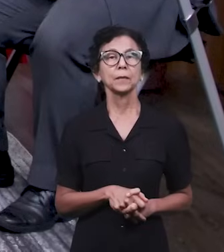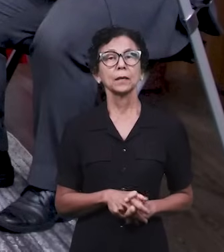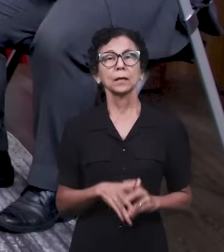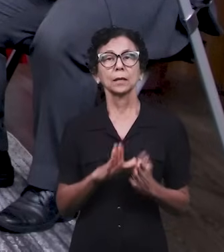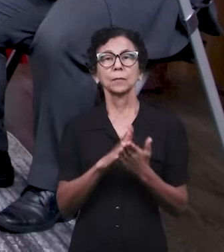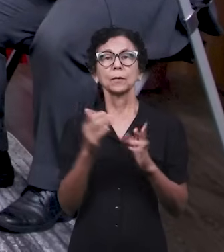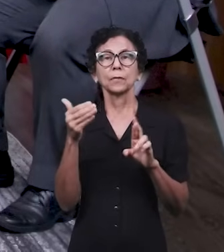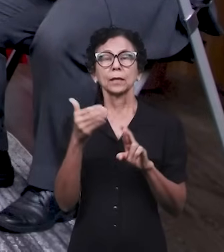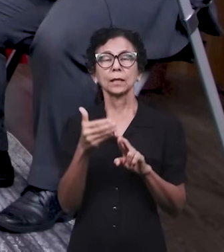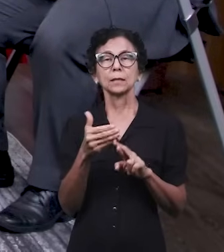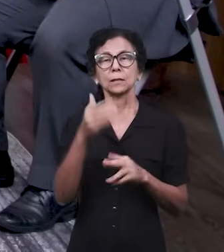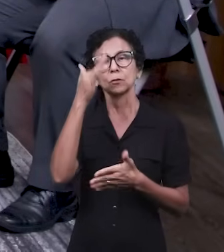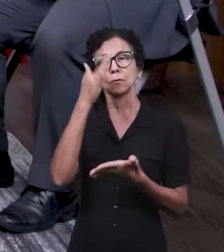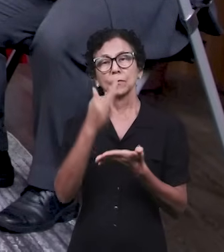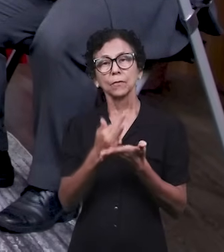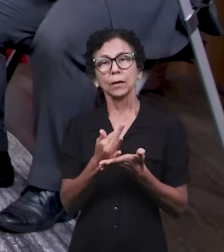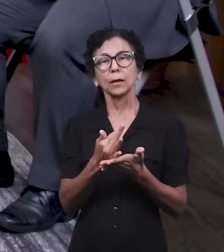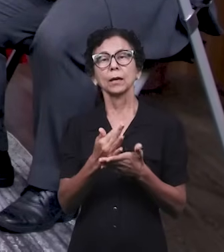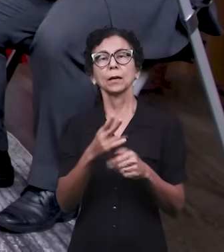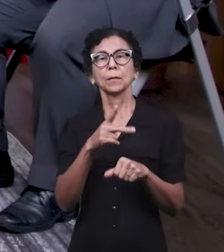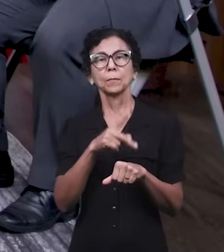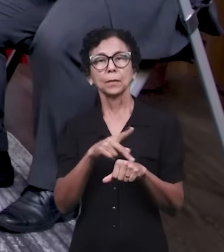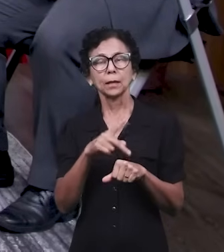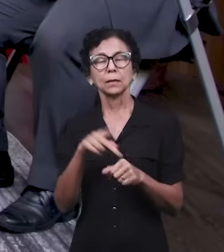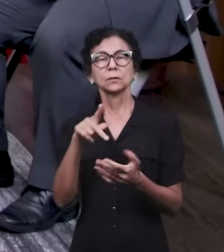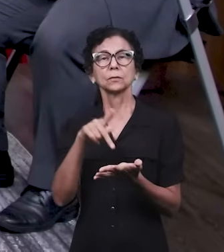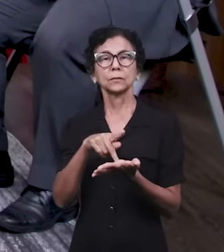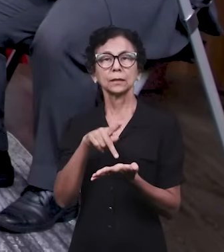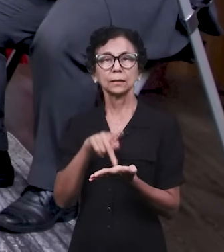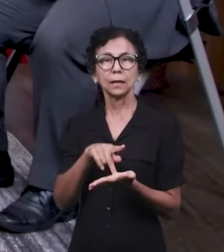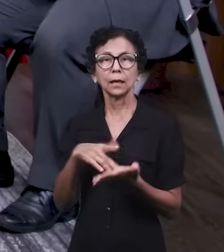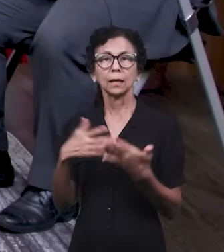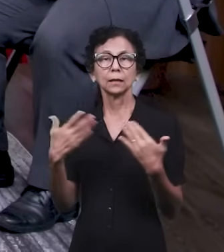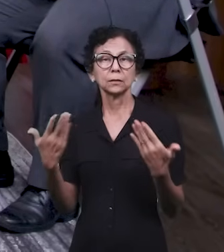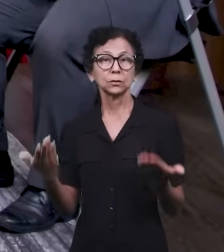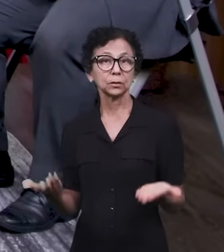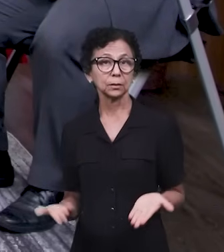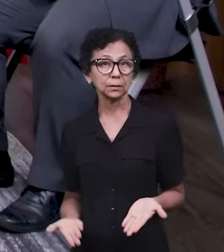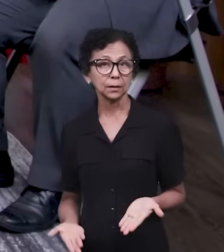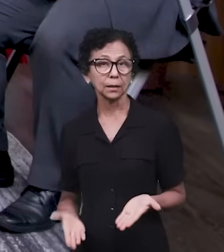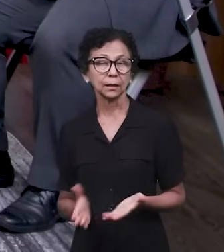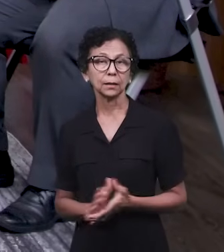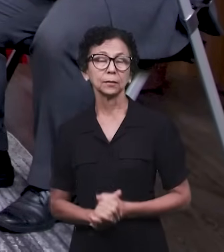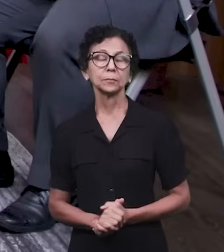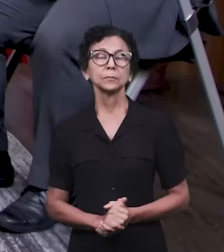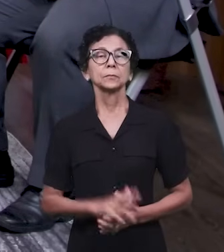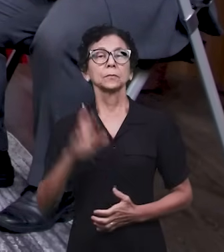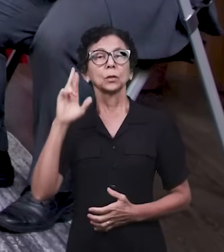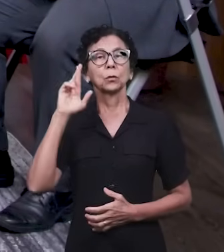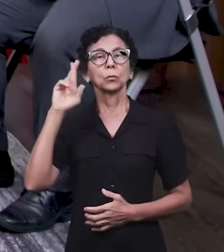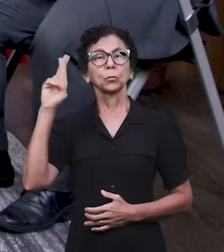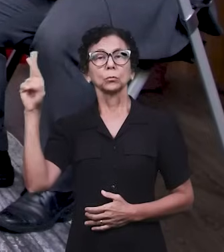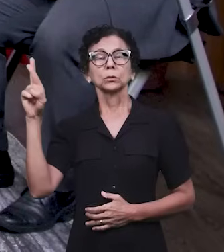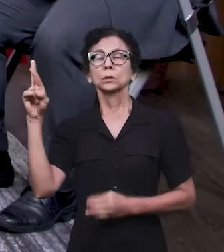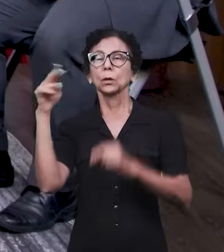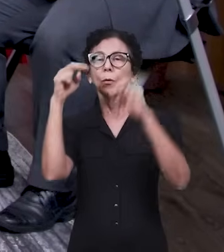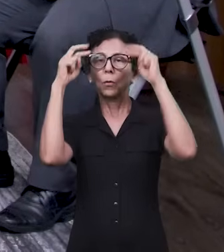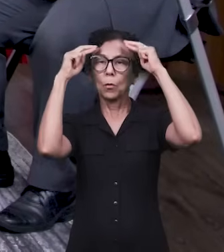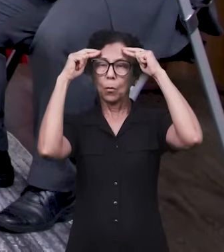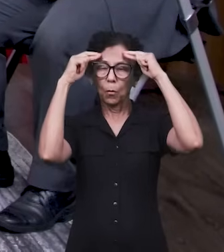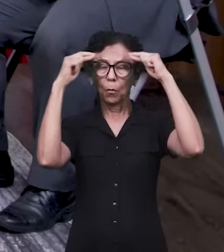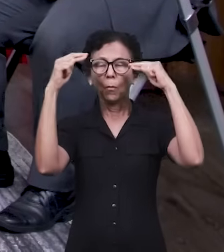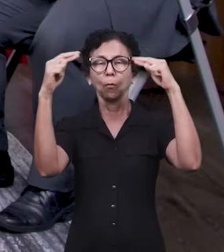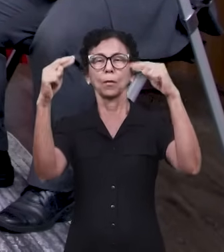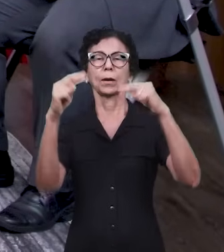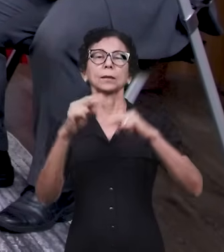lá em Deuteronômios que nos colocará por cabeça e não por cauda. E como instruir os nossos filhos